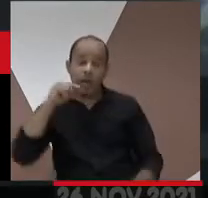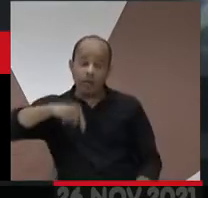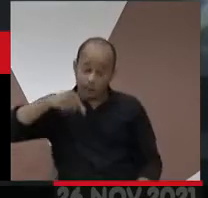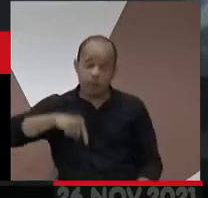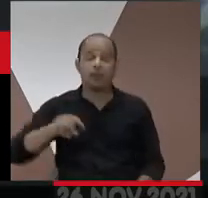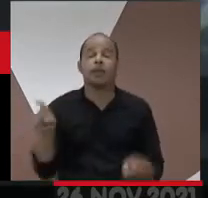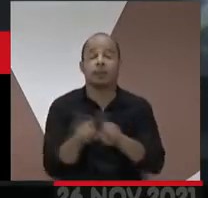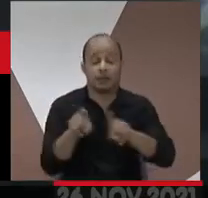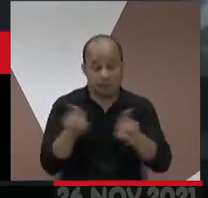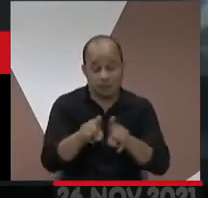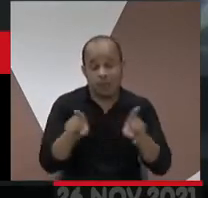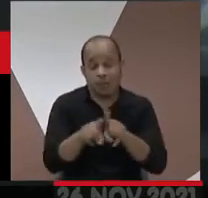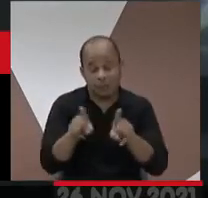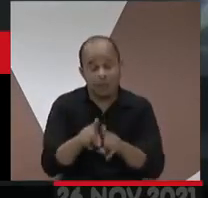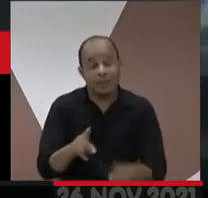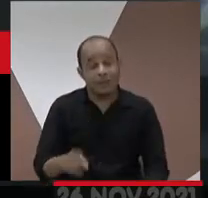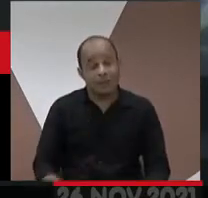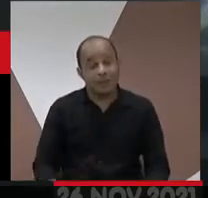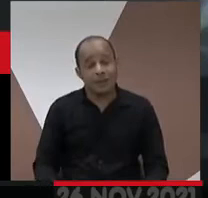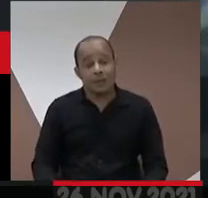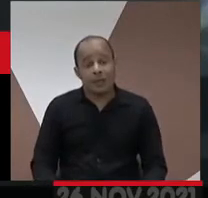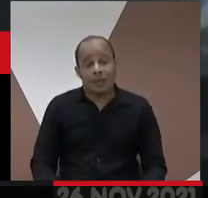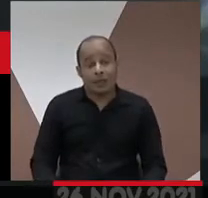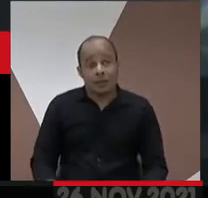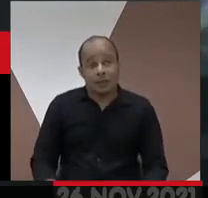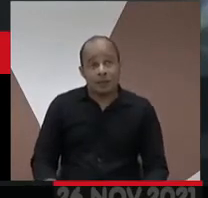disso é evitar